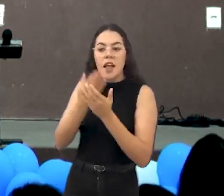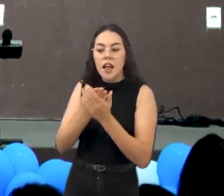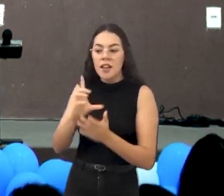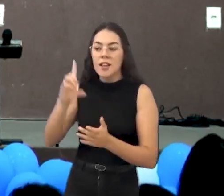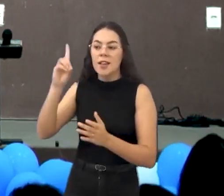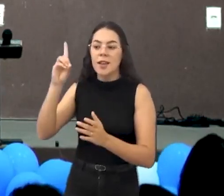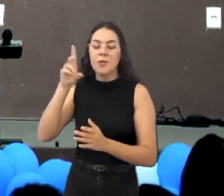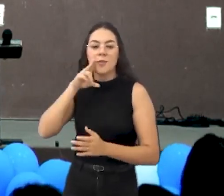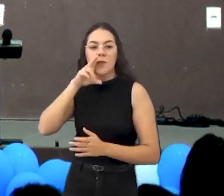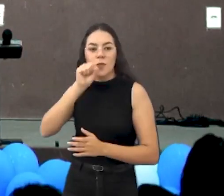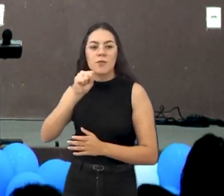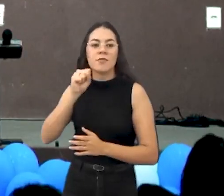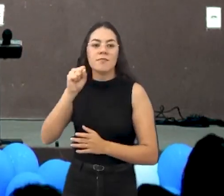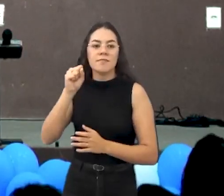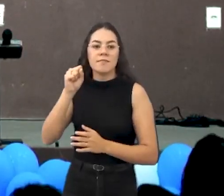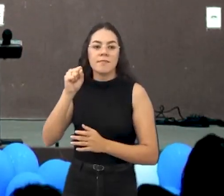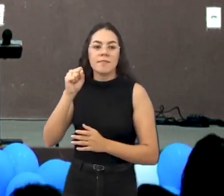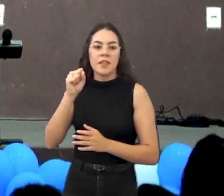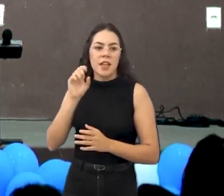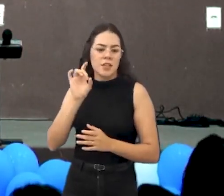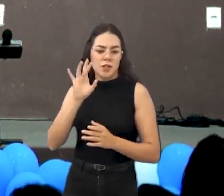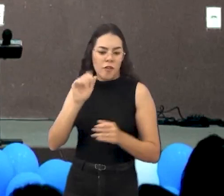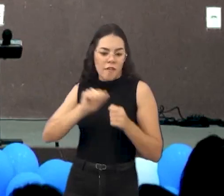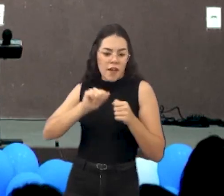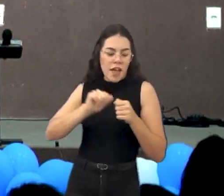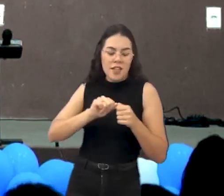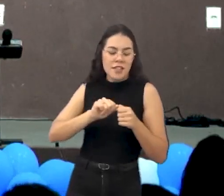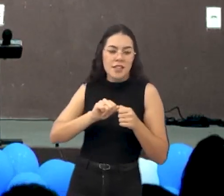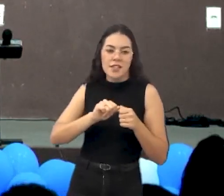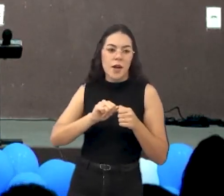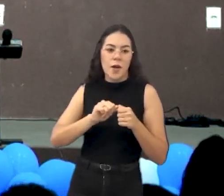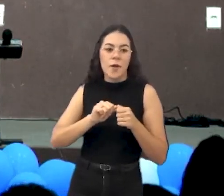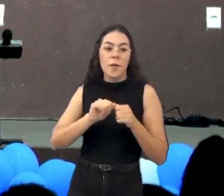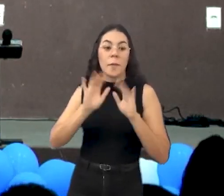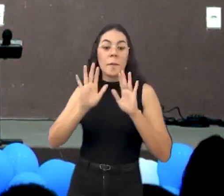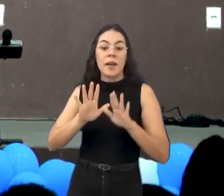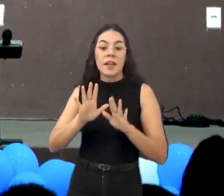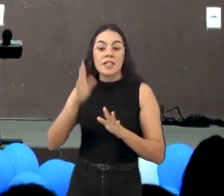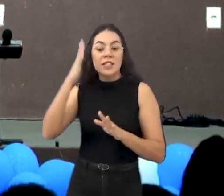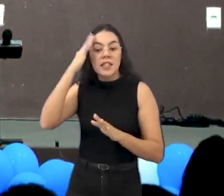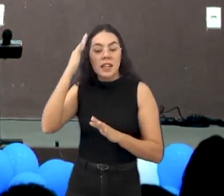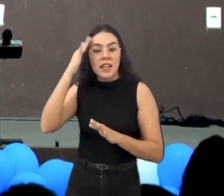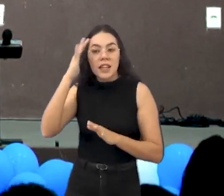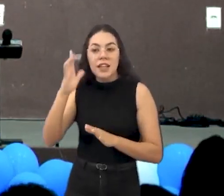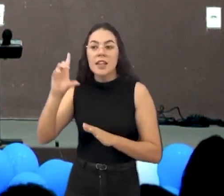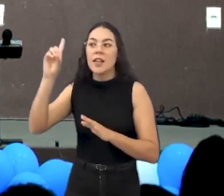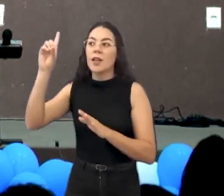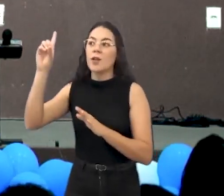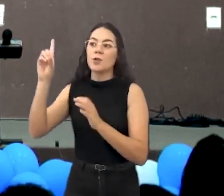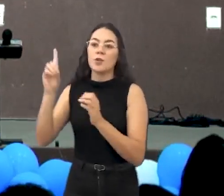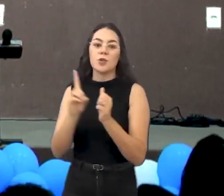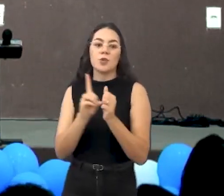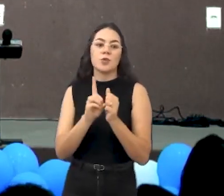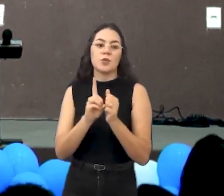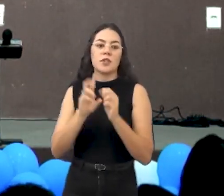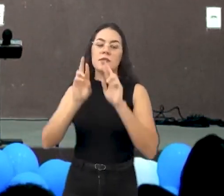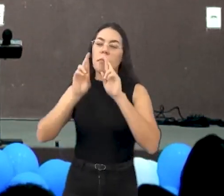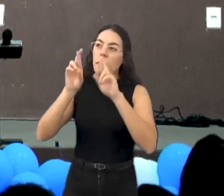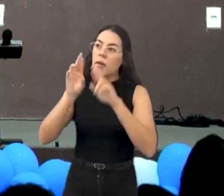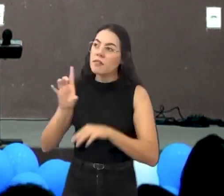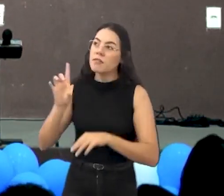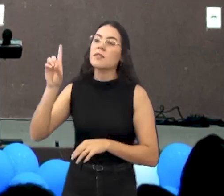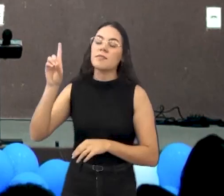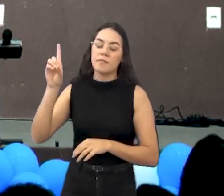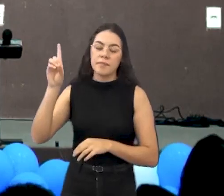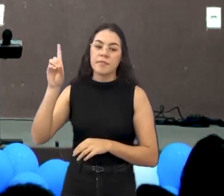isso ele não faz o que o mundo faz, porque ele confia que Deus está fazendo. Ele espera em Deus.